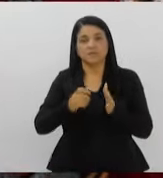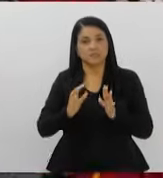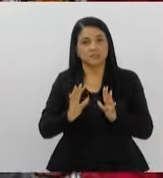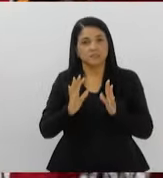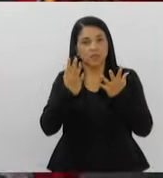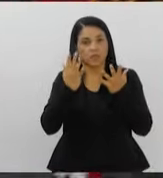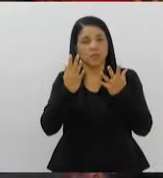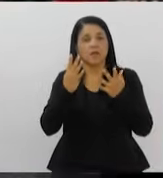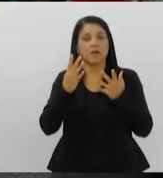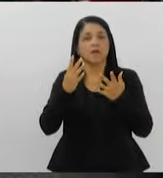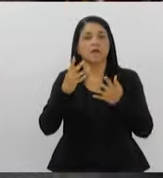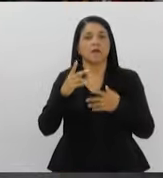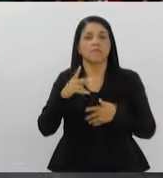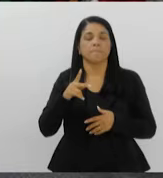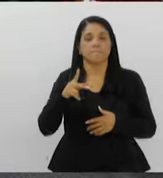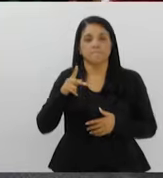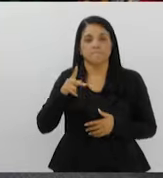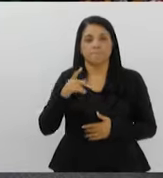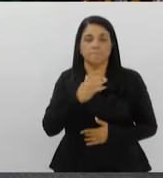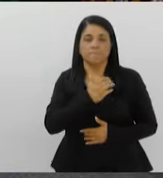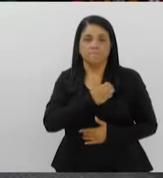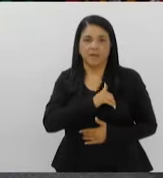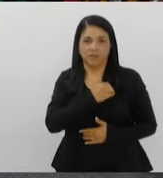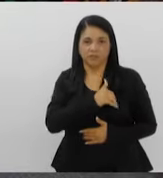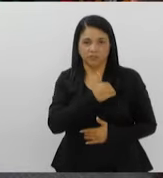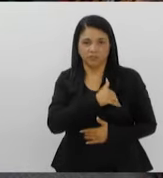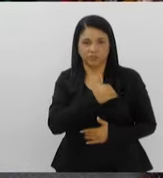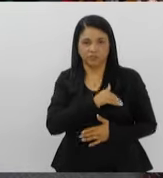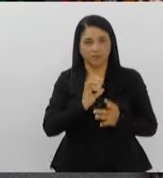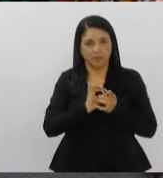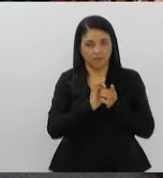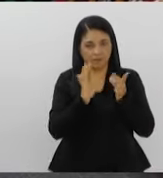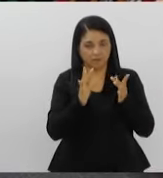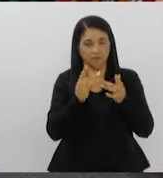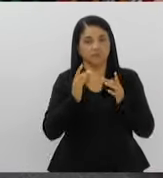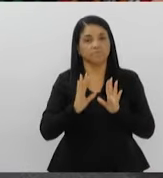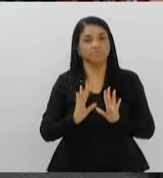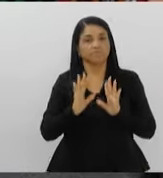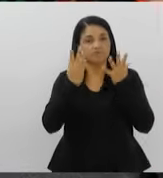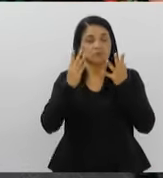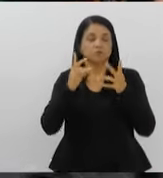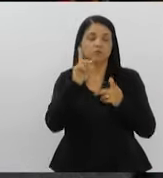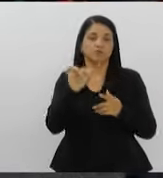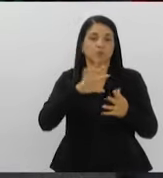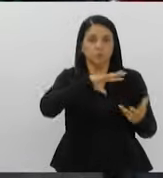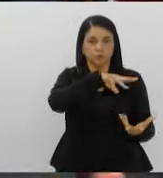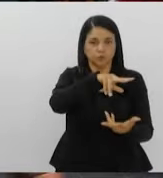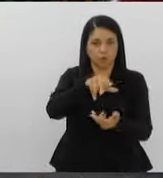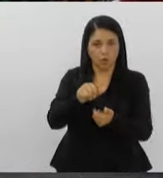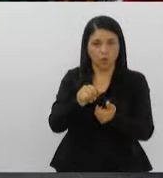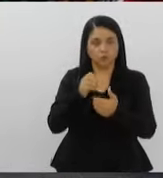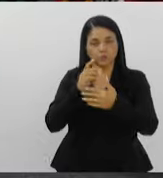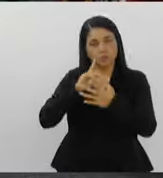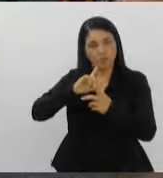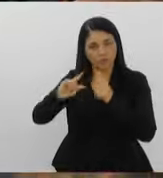né, a Palestina Livre, referenciar o Dia Mundial do Refúgio e dizer que hoje à noite, presidente, teremos aqui uma